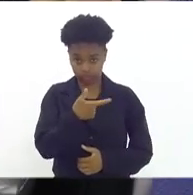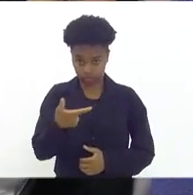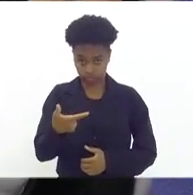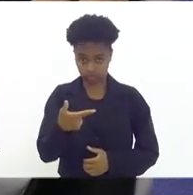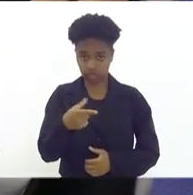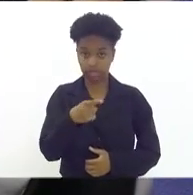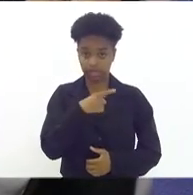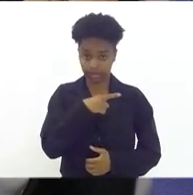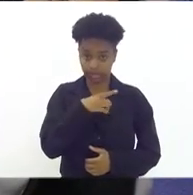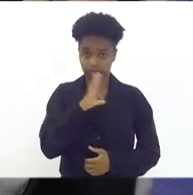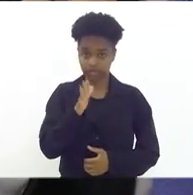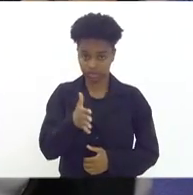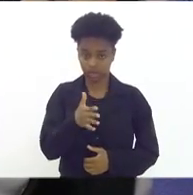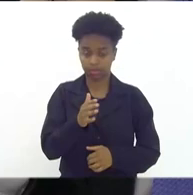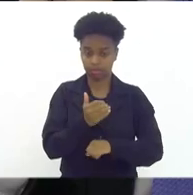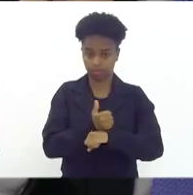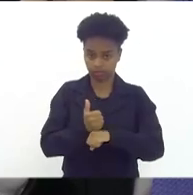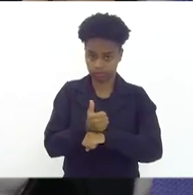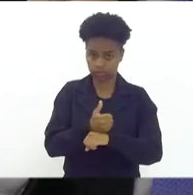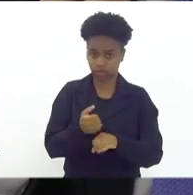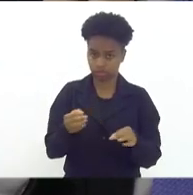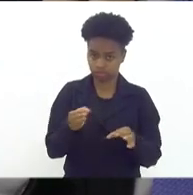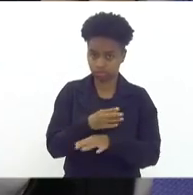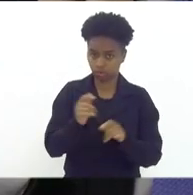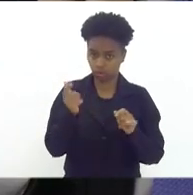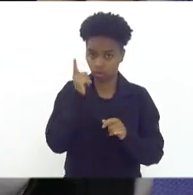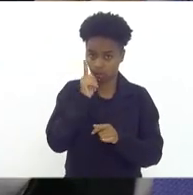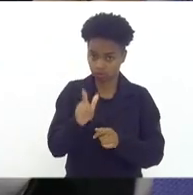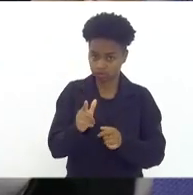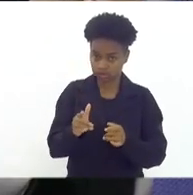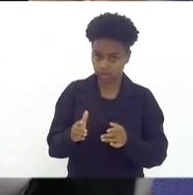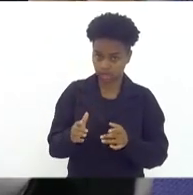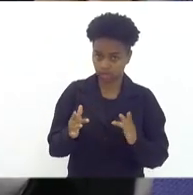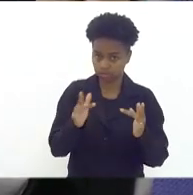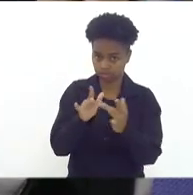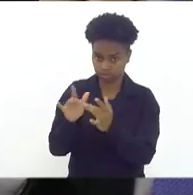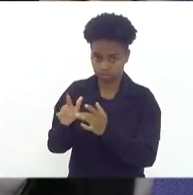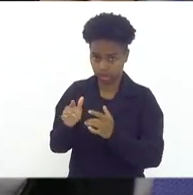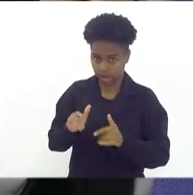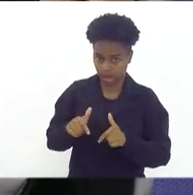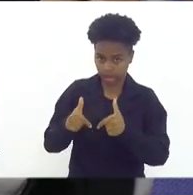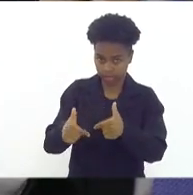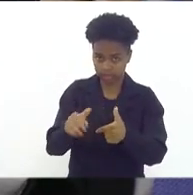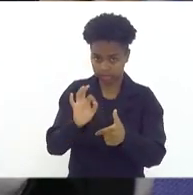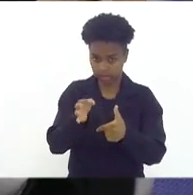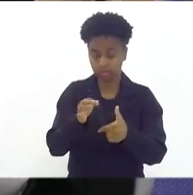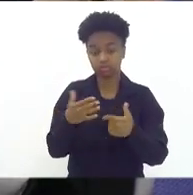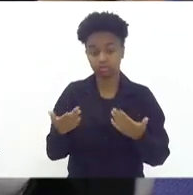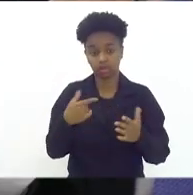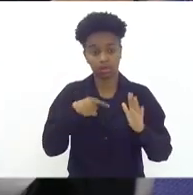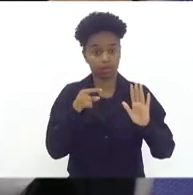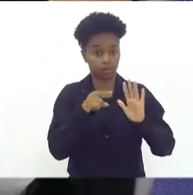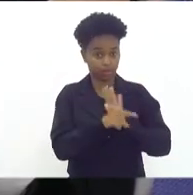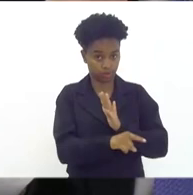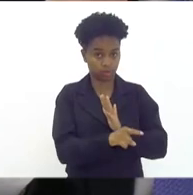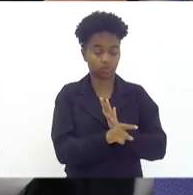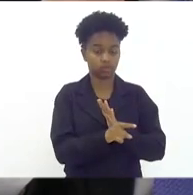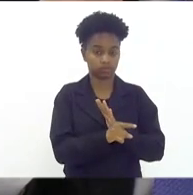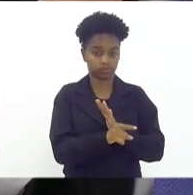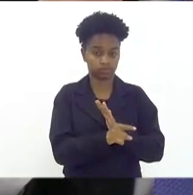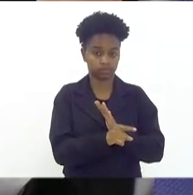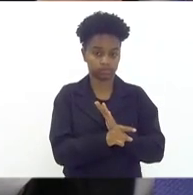nós temos corpo técnico suficiente para atender essa demanda questiona vossa excelência